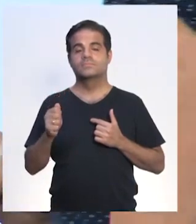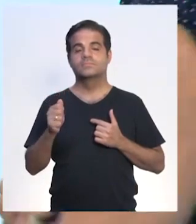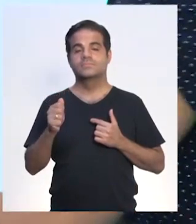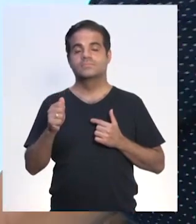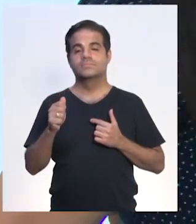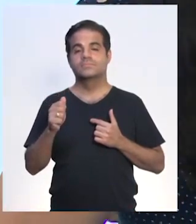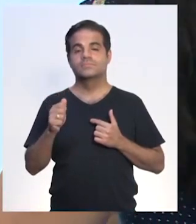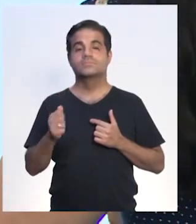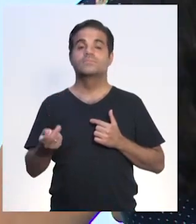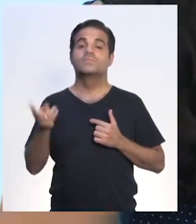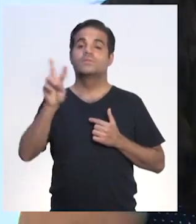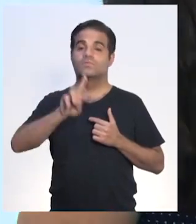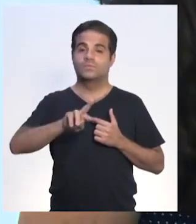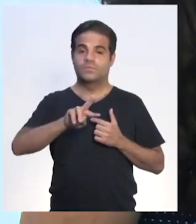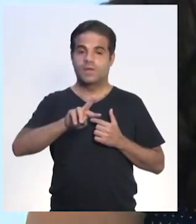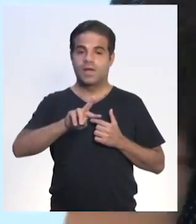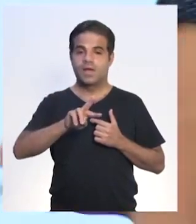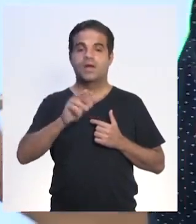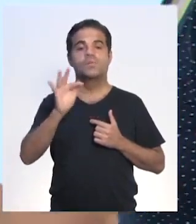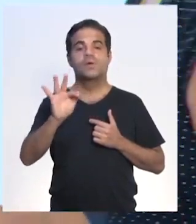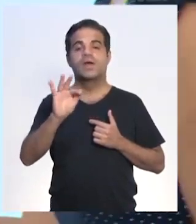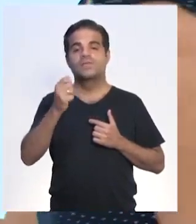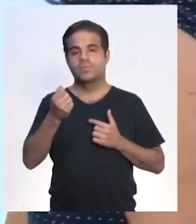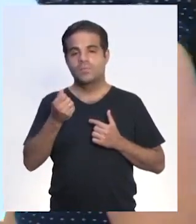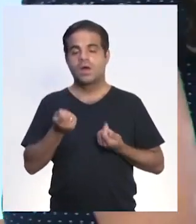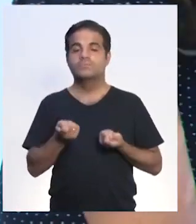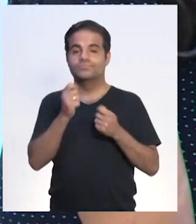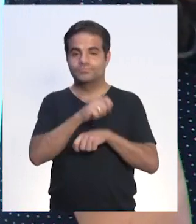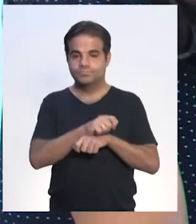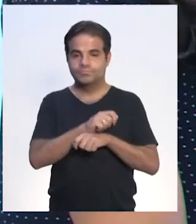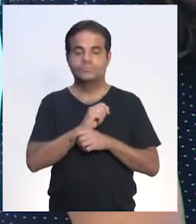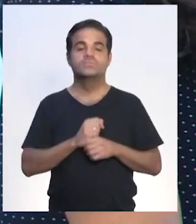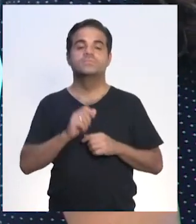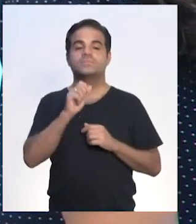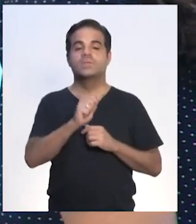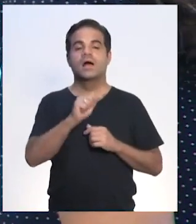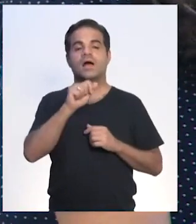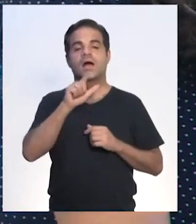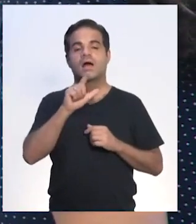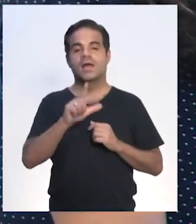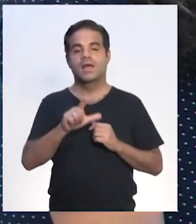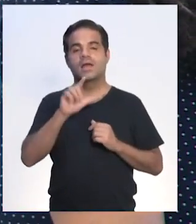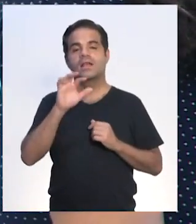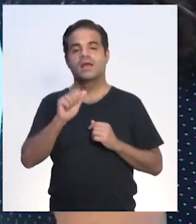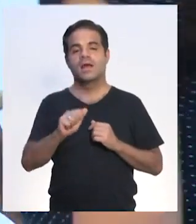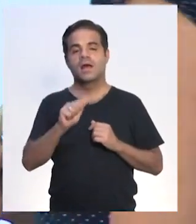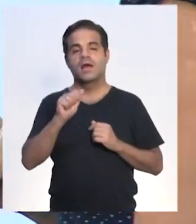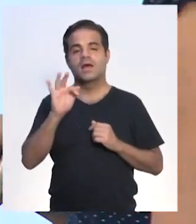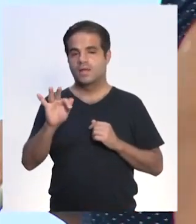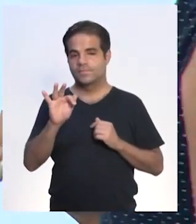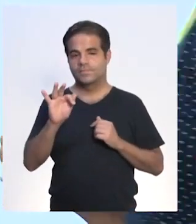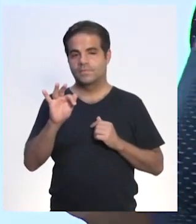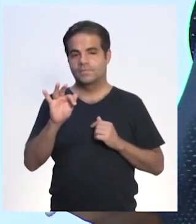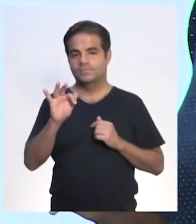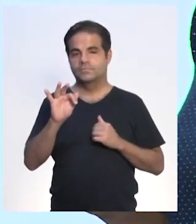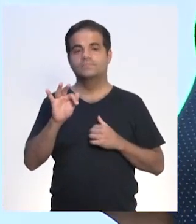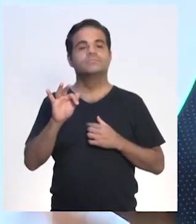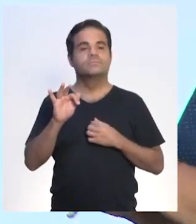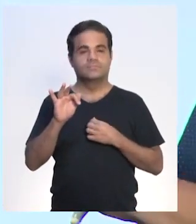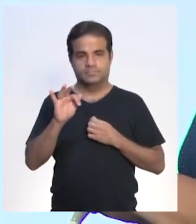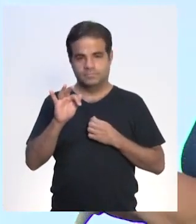A. E vou trocar o F com o A. A, L, A, F. Muito